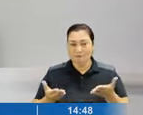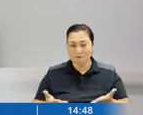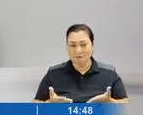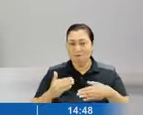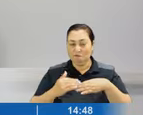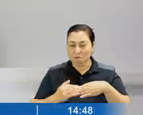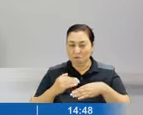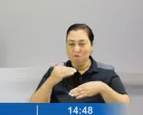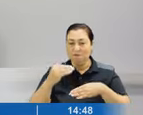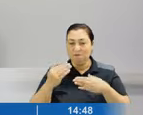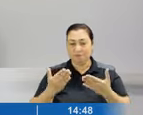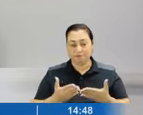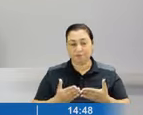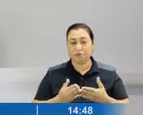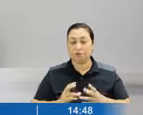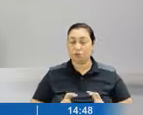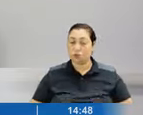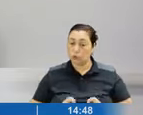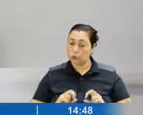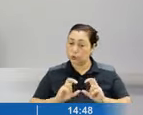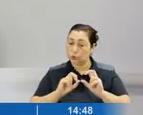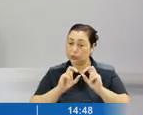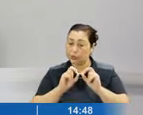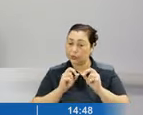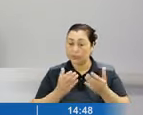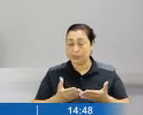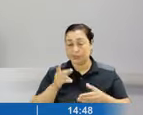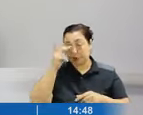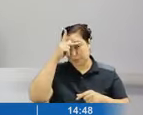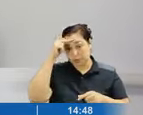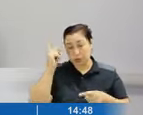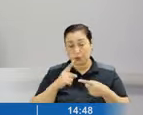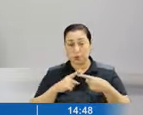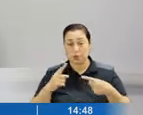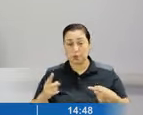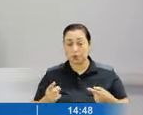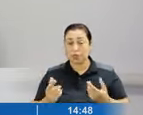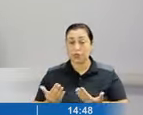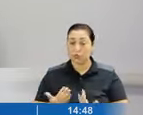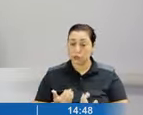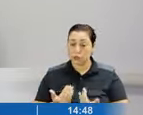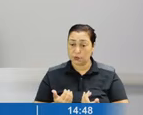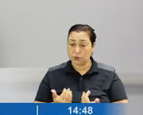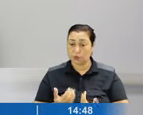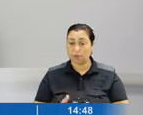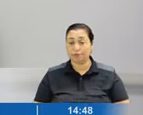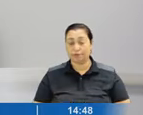incidência, aumentando a incidência do câncer de cólon e reto nas pessoas mais jovens.